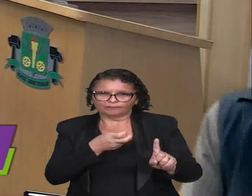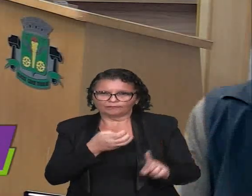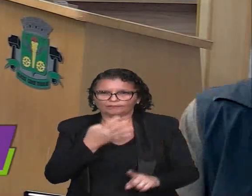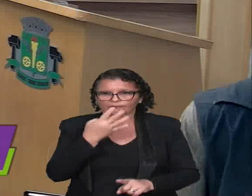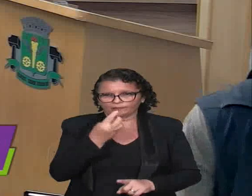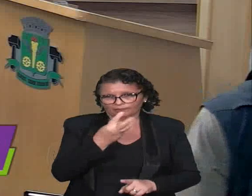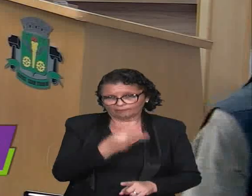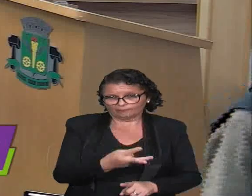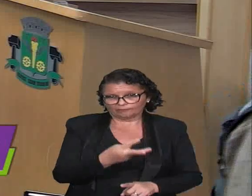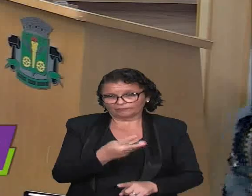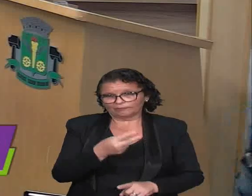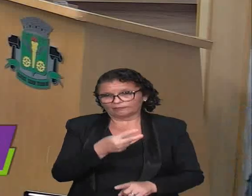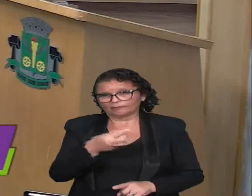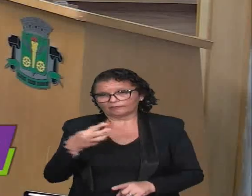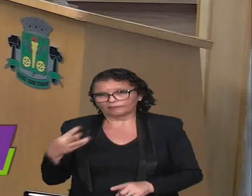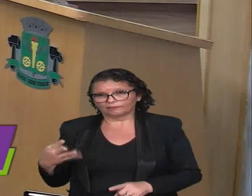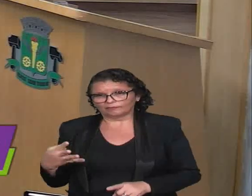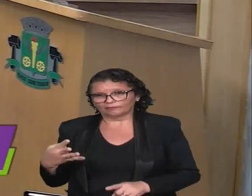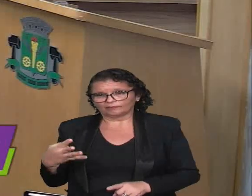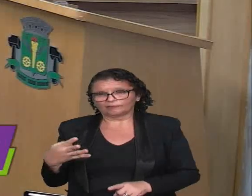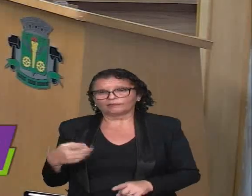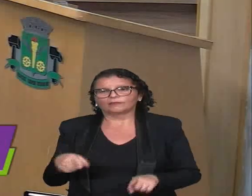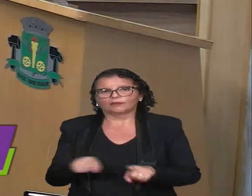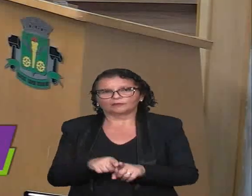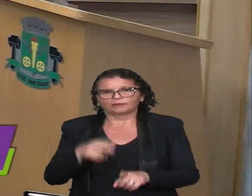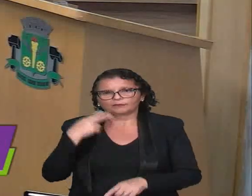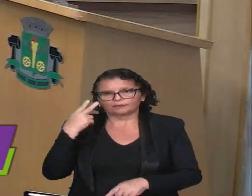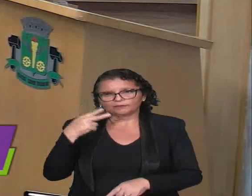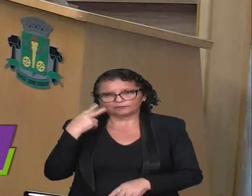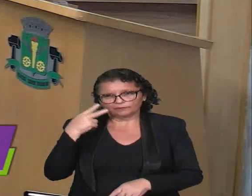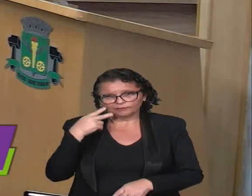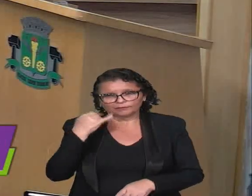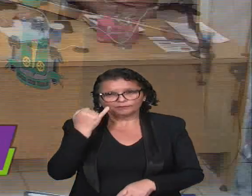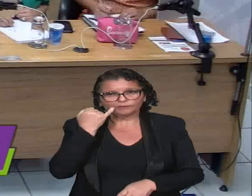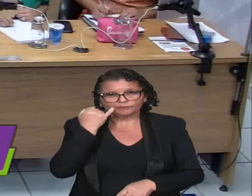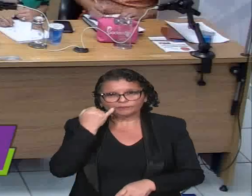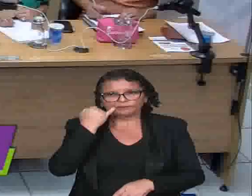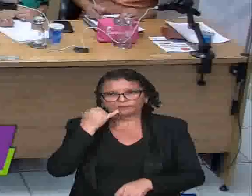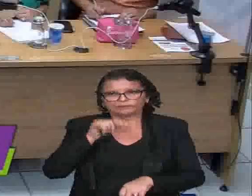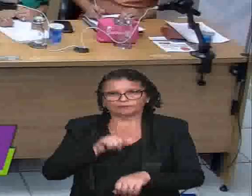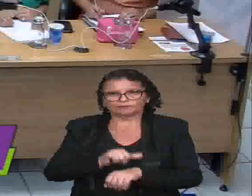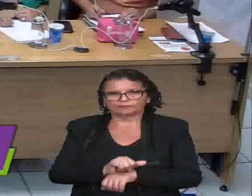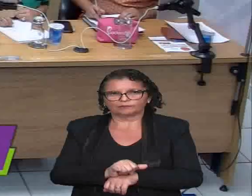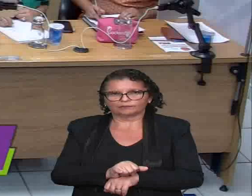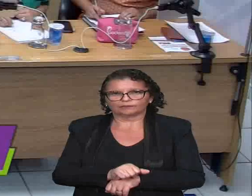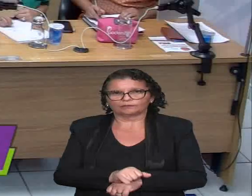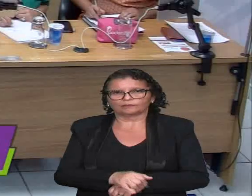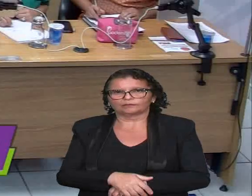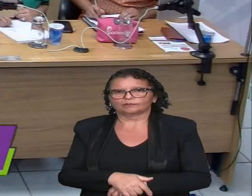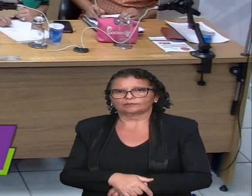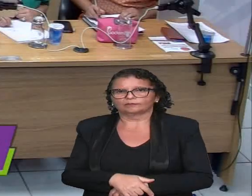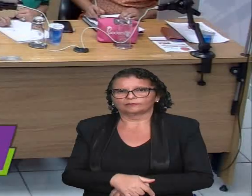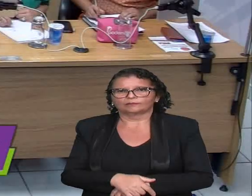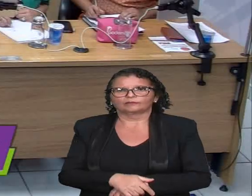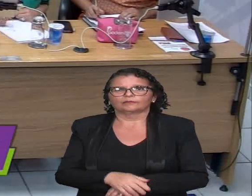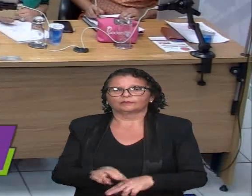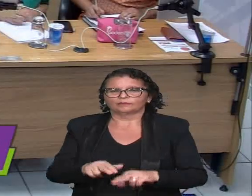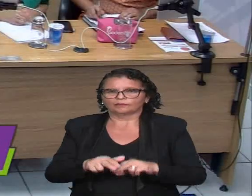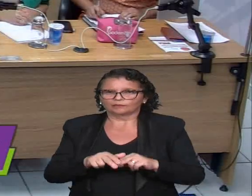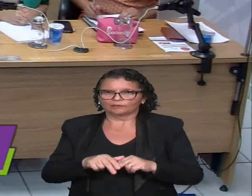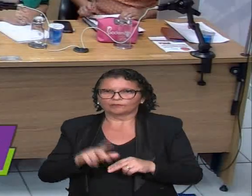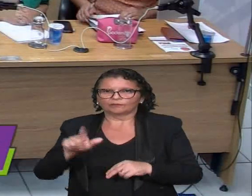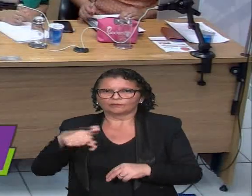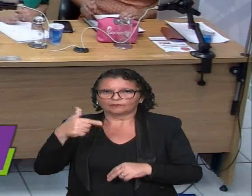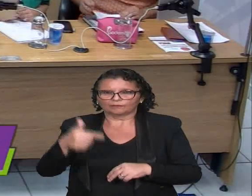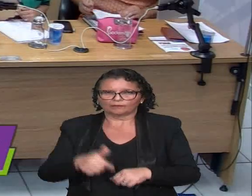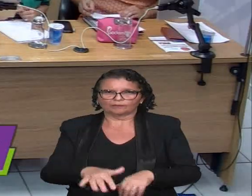3 de 2024 também da Nobre vereadora Juliana dat voz vereadora ausente na ausência da autora